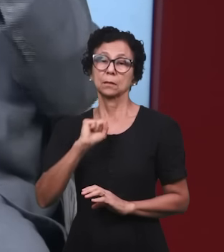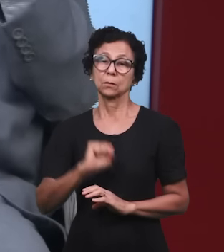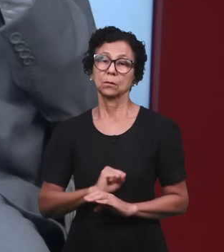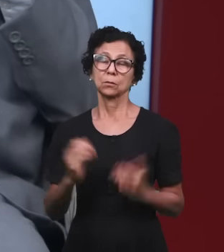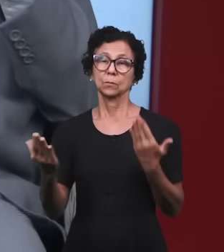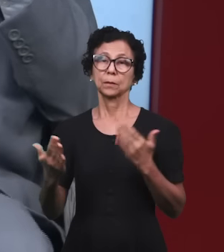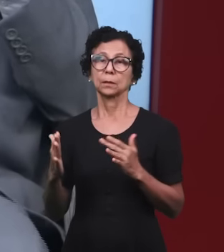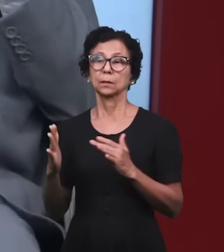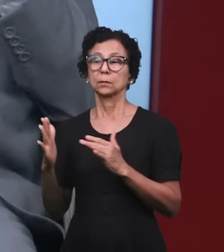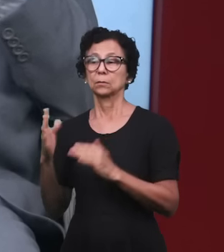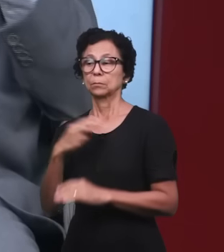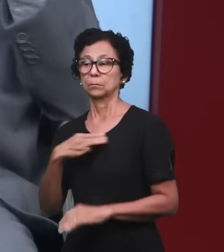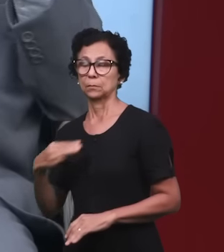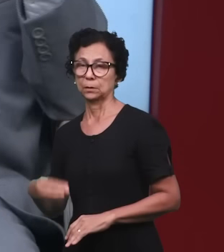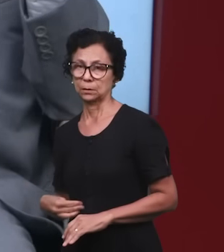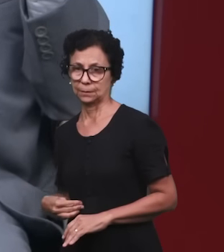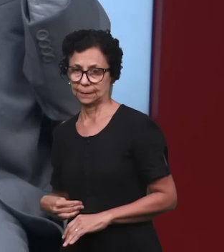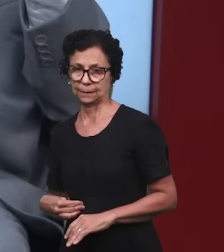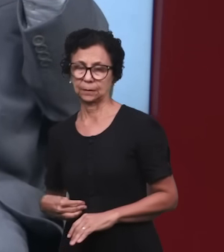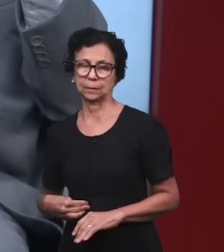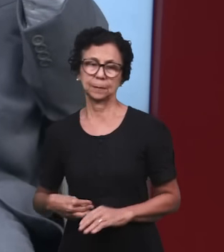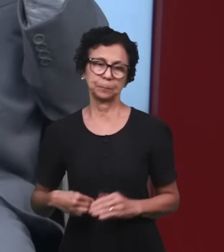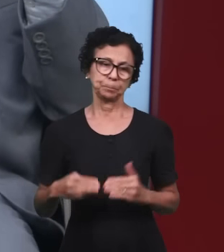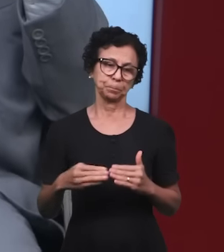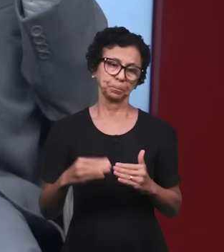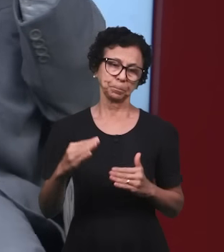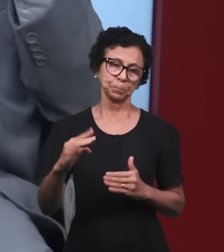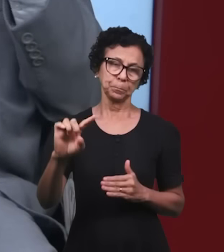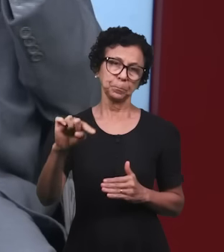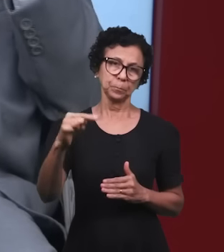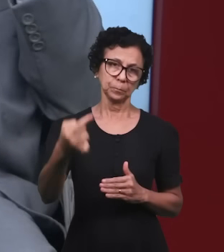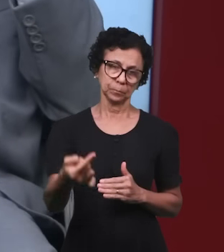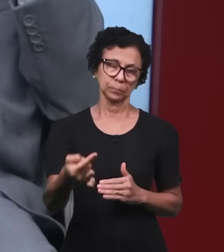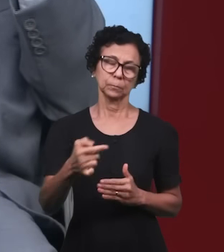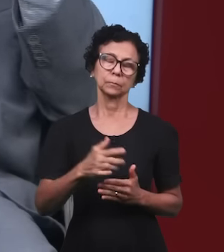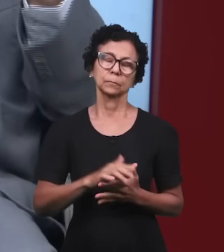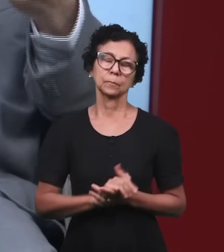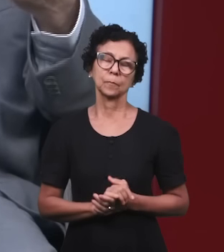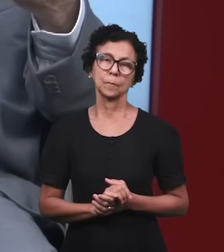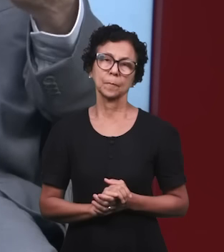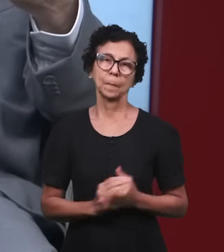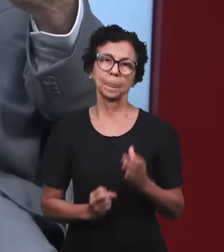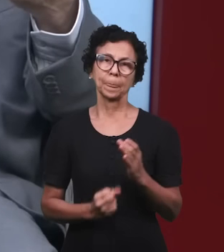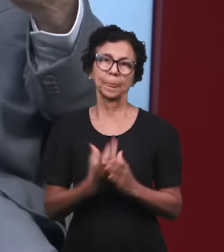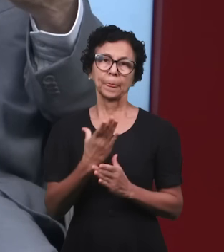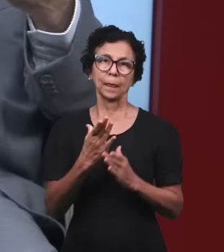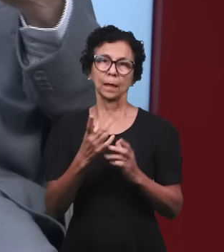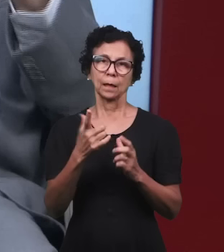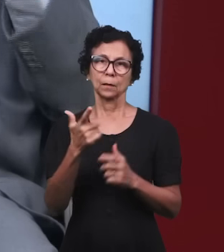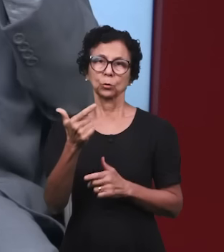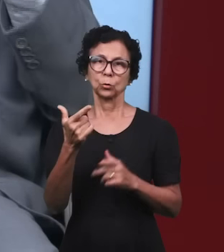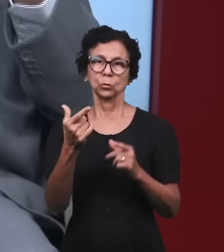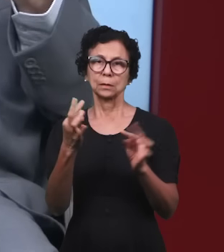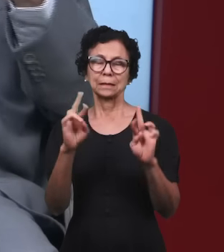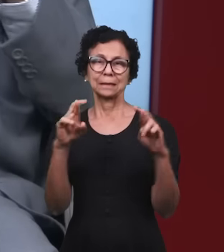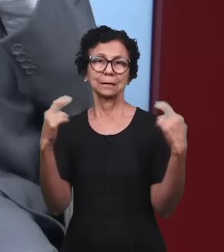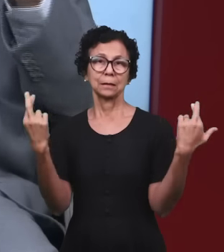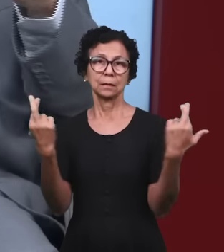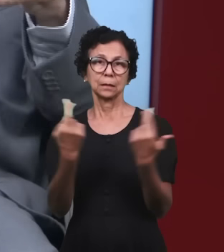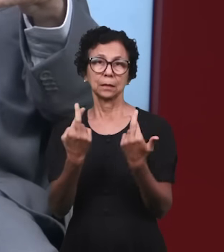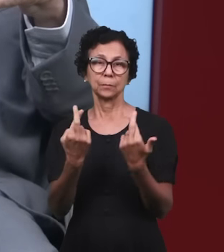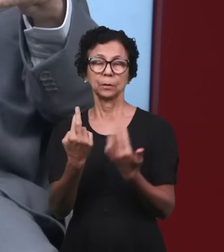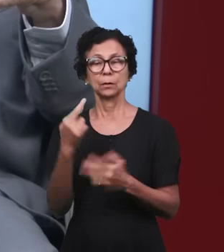Messias. Após ser estabelecidas as 12 tribos, Israel foi